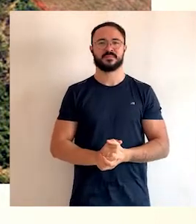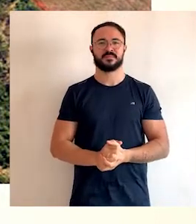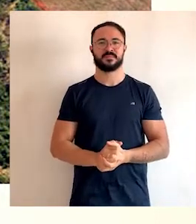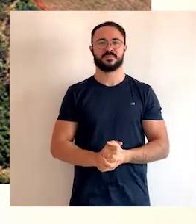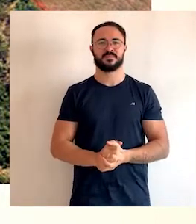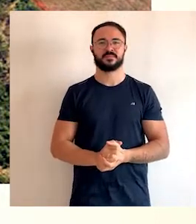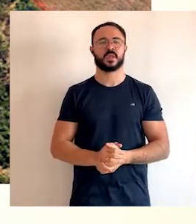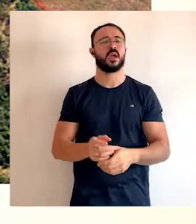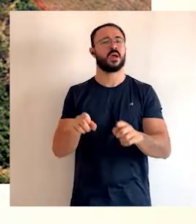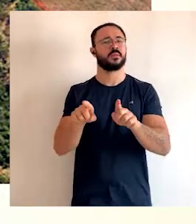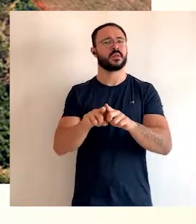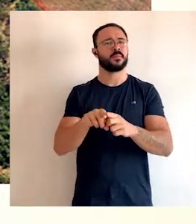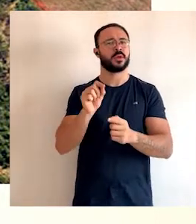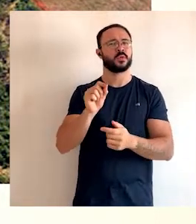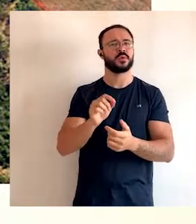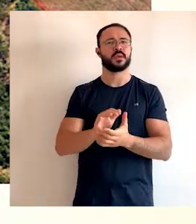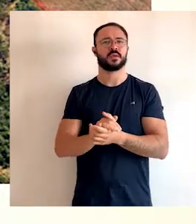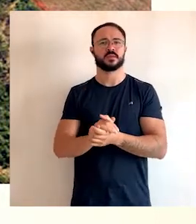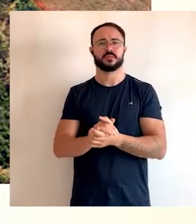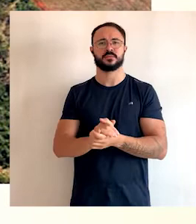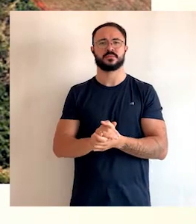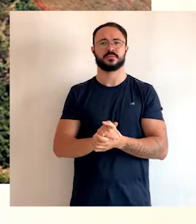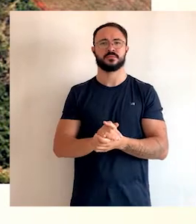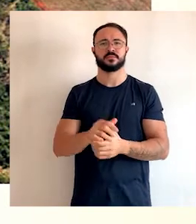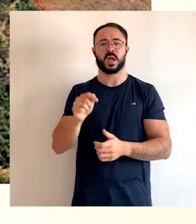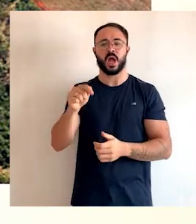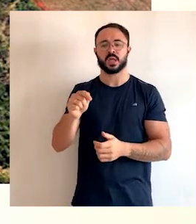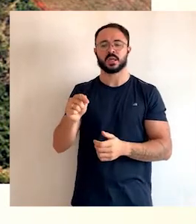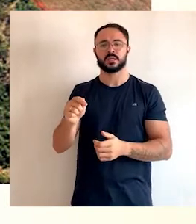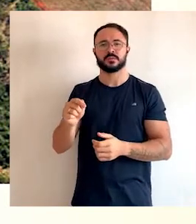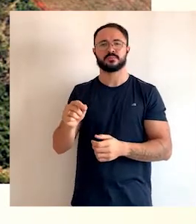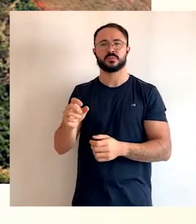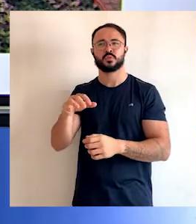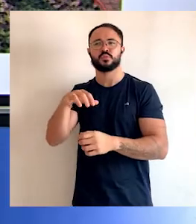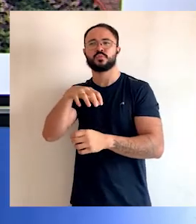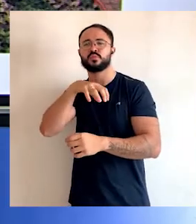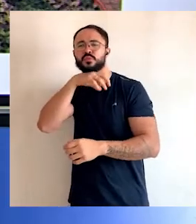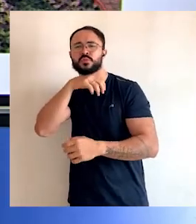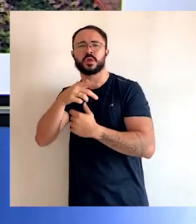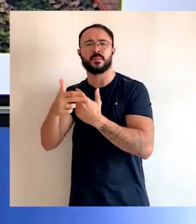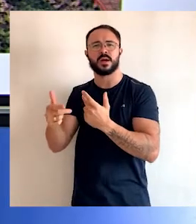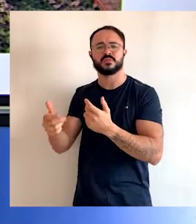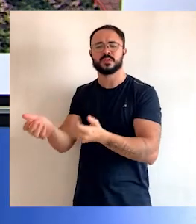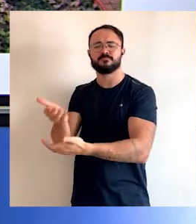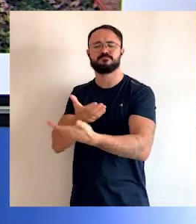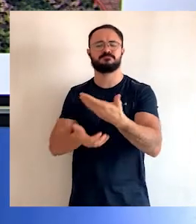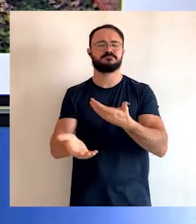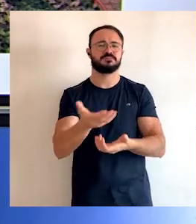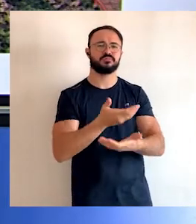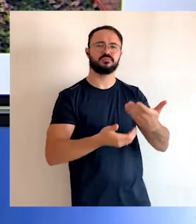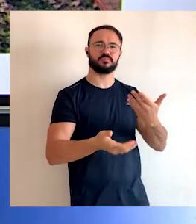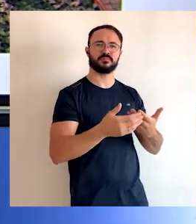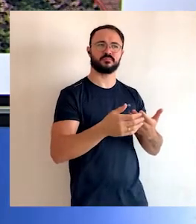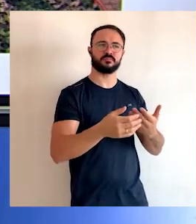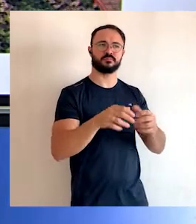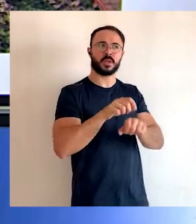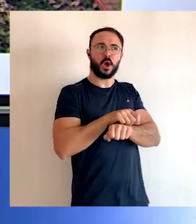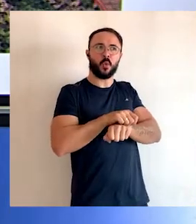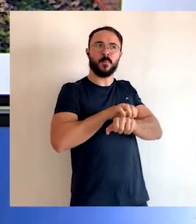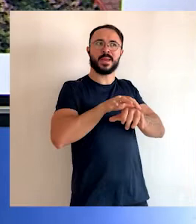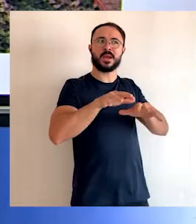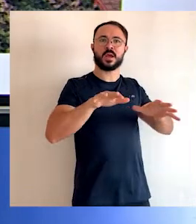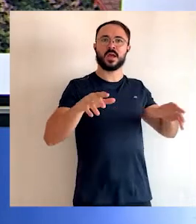esse fluxo gênico, essa transição vai aumentar a variabilidade genética, porque você não tem só aquela região onde os organismos